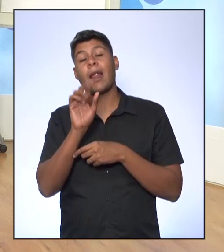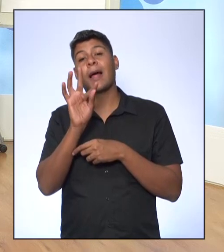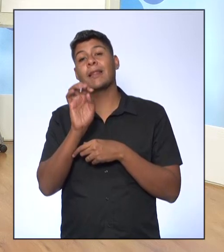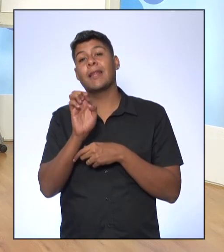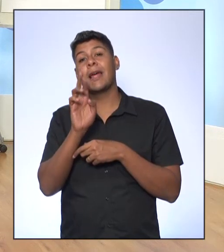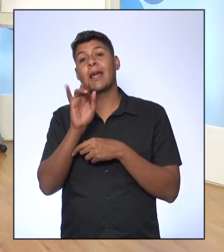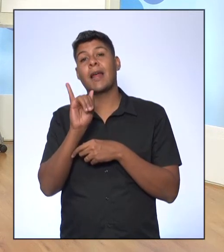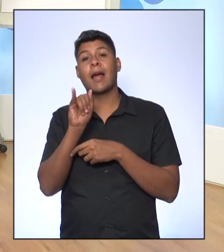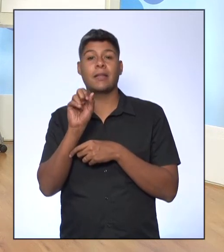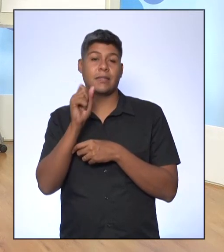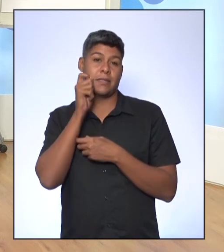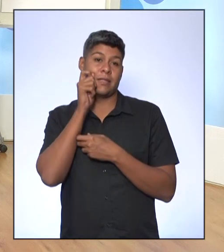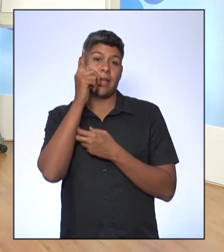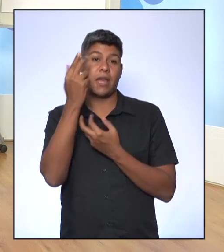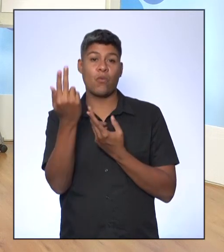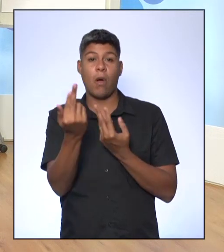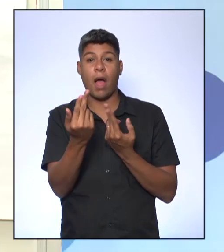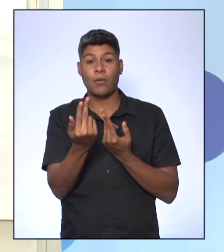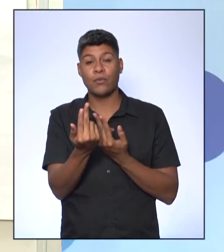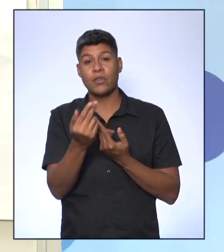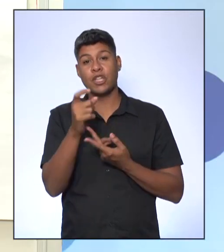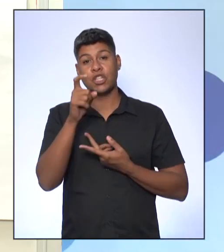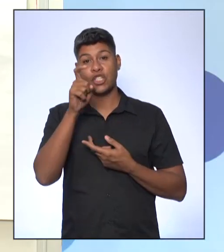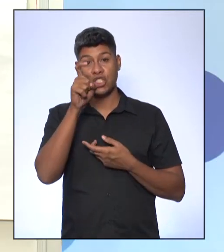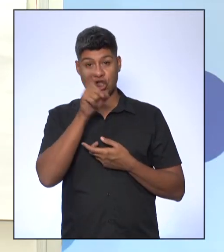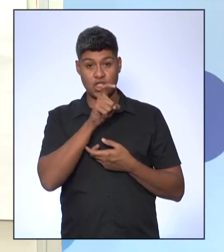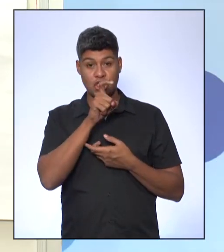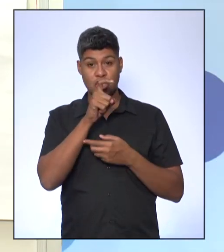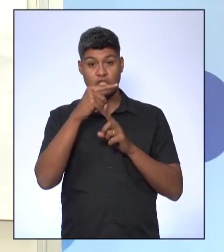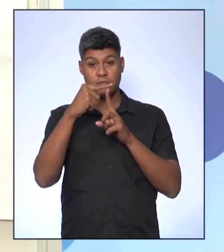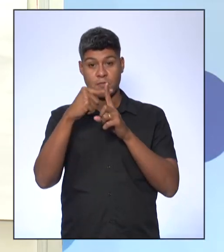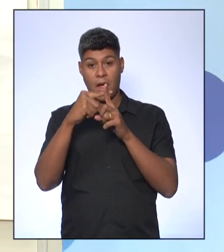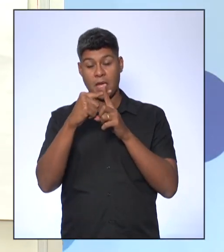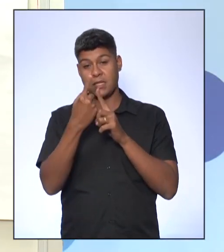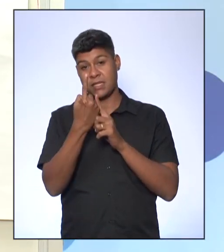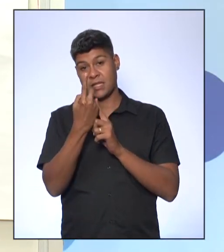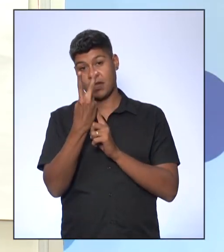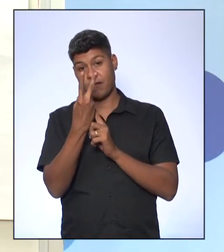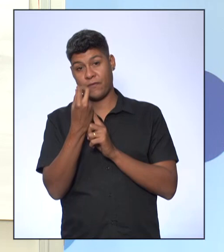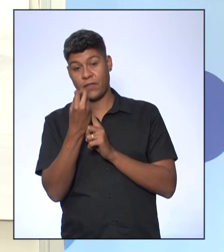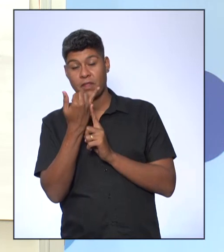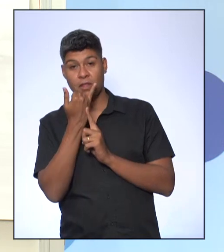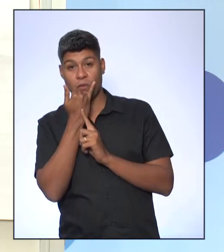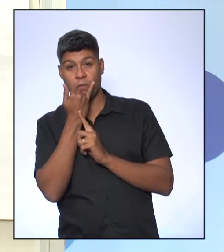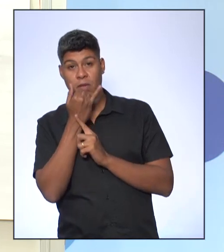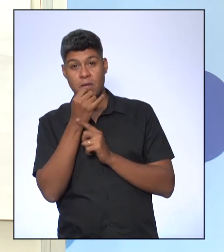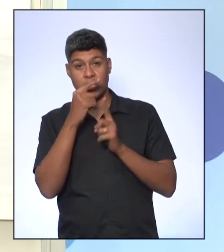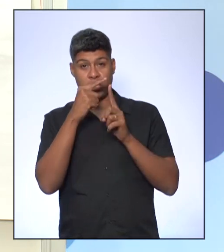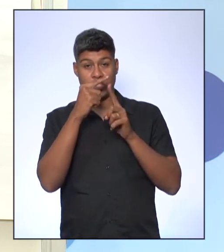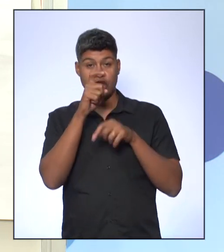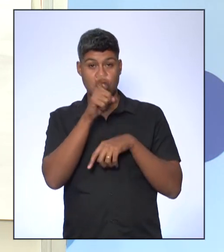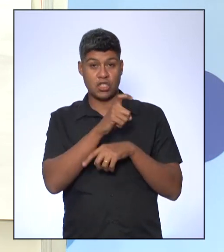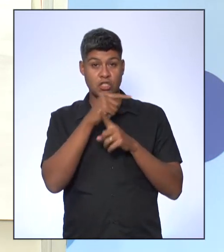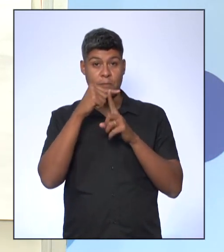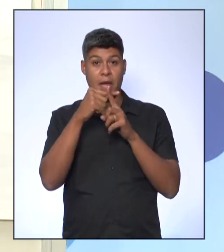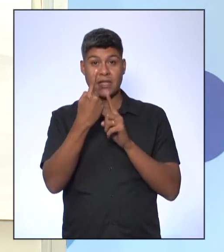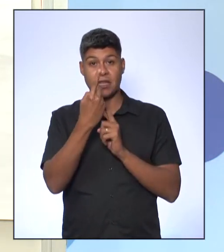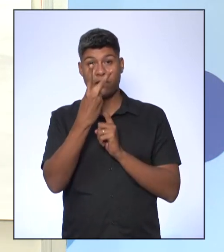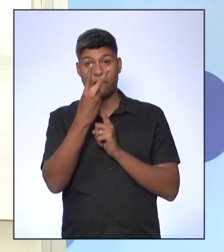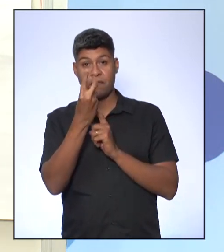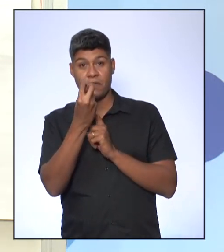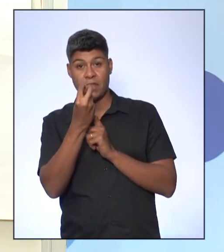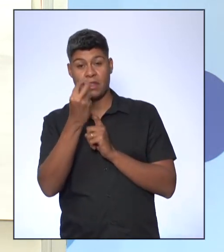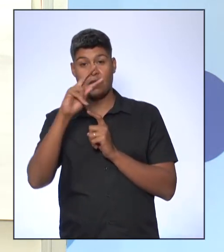tenho a mesma ideia. X mais 120, né? Desculpa. X mais 120. Tem que dar